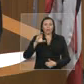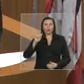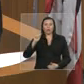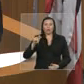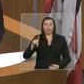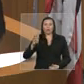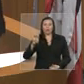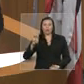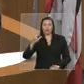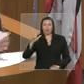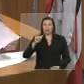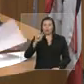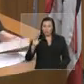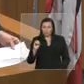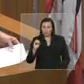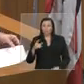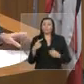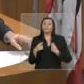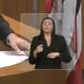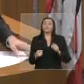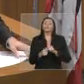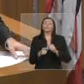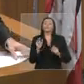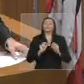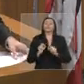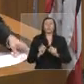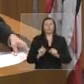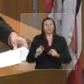é política e não pode ser aceito,